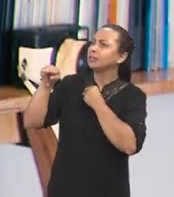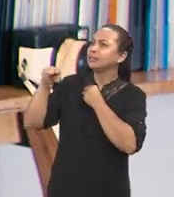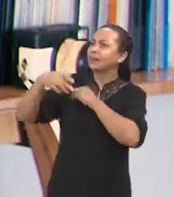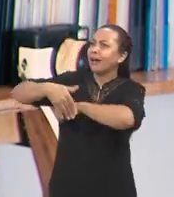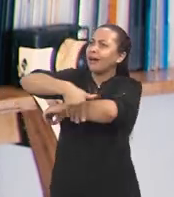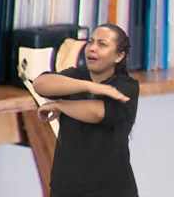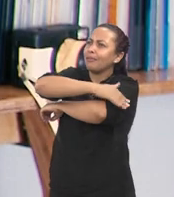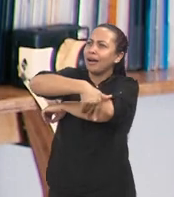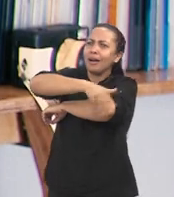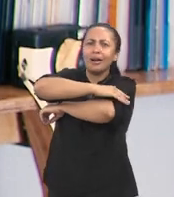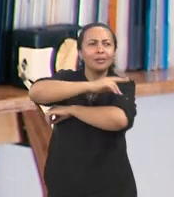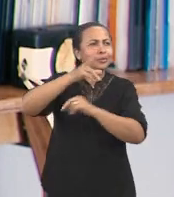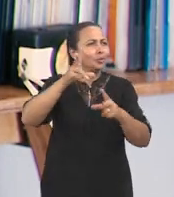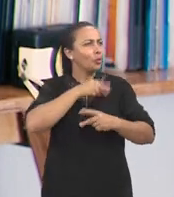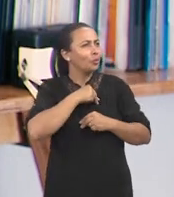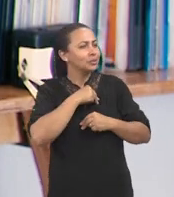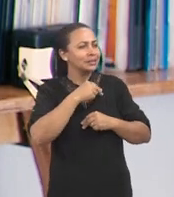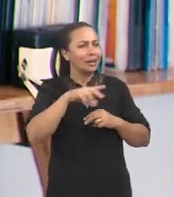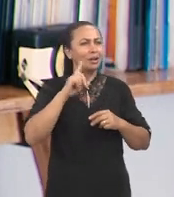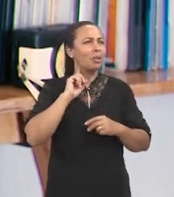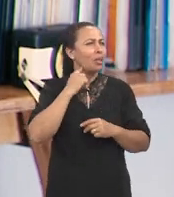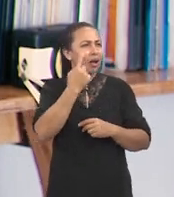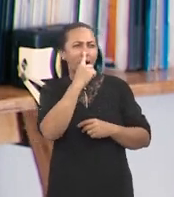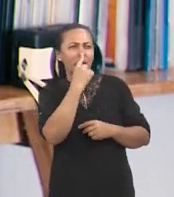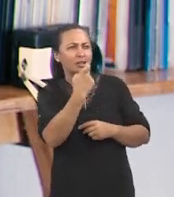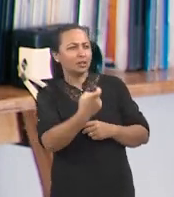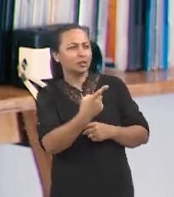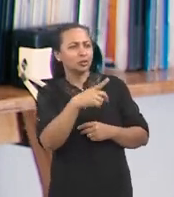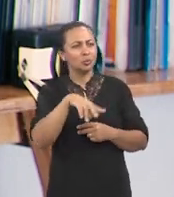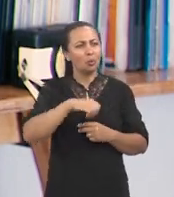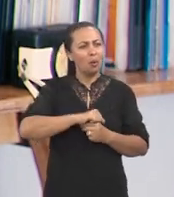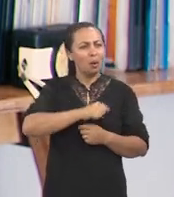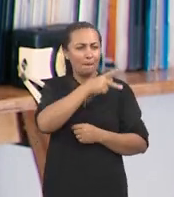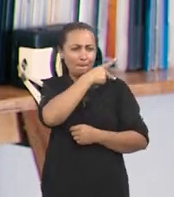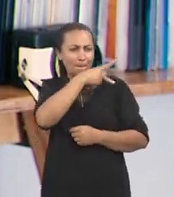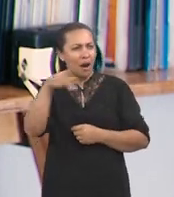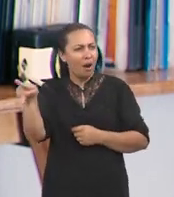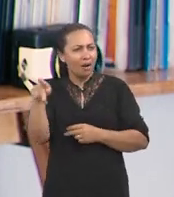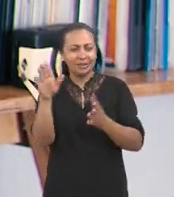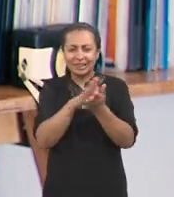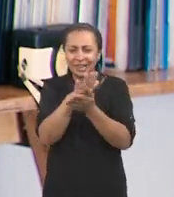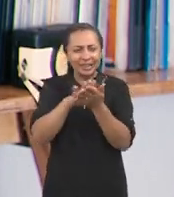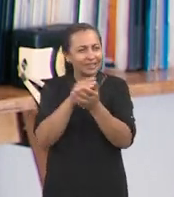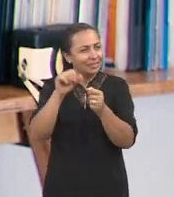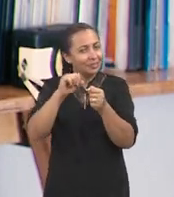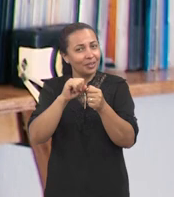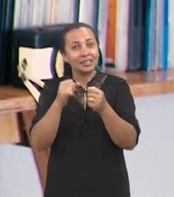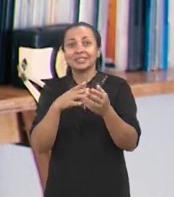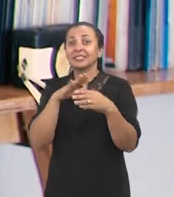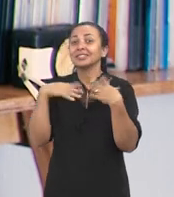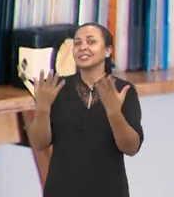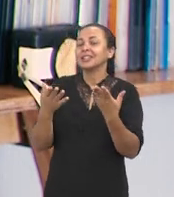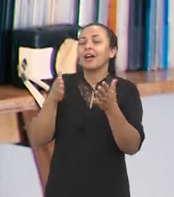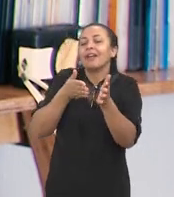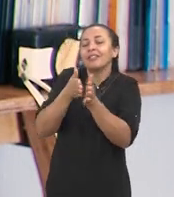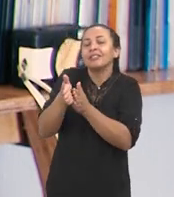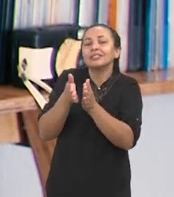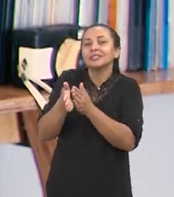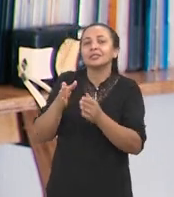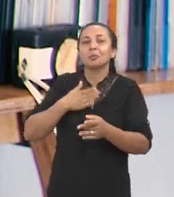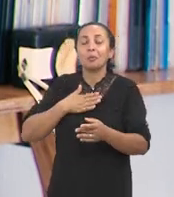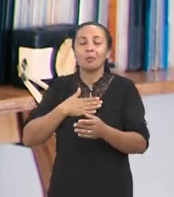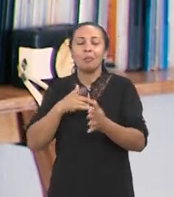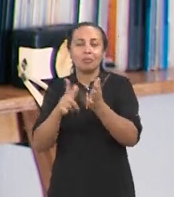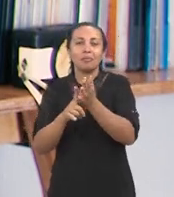essa esquina toda quebrada olha essa quanto lixo Nossa o prefeito não faz nada e aí que entra né